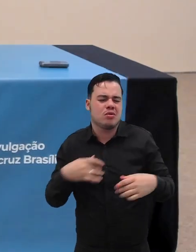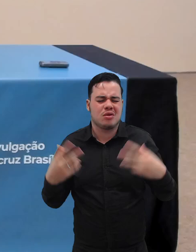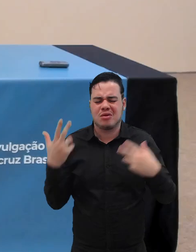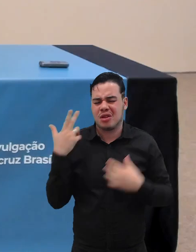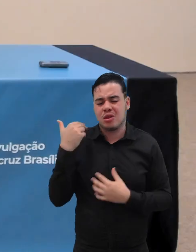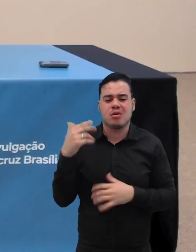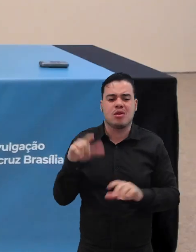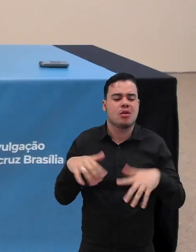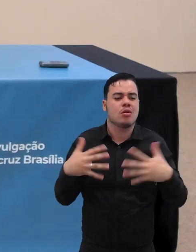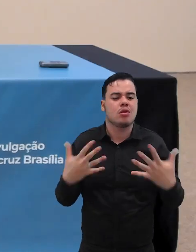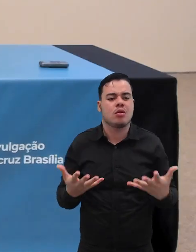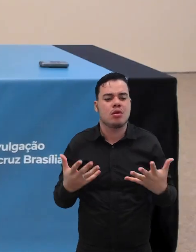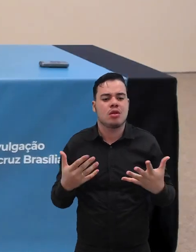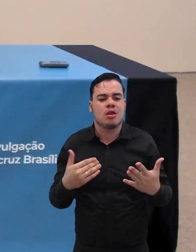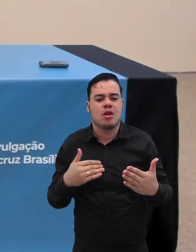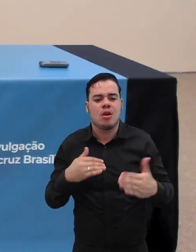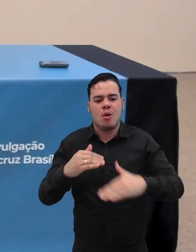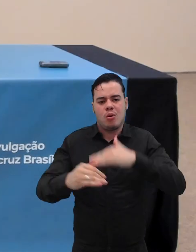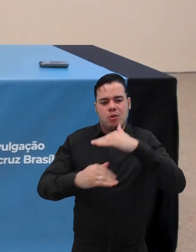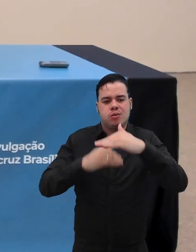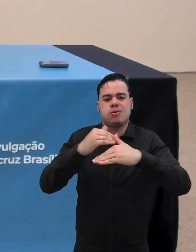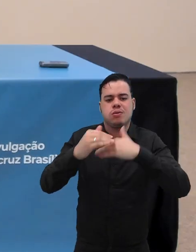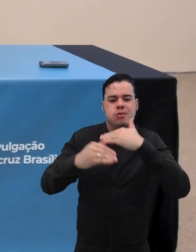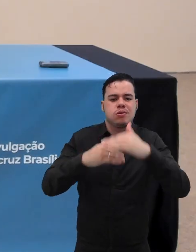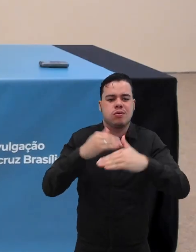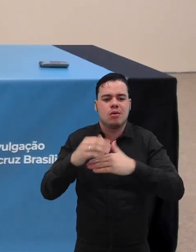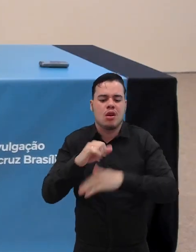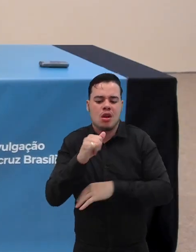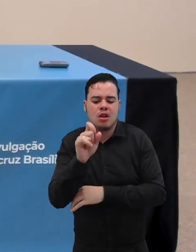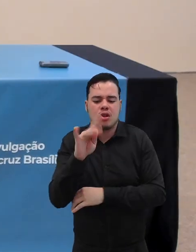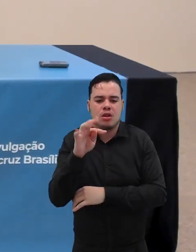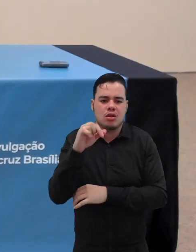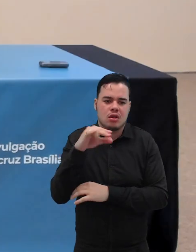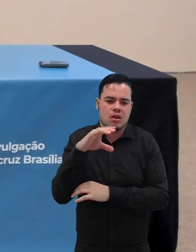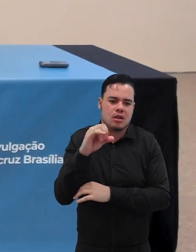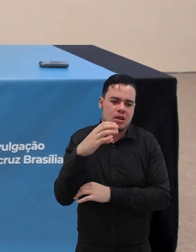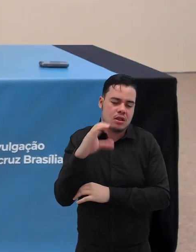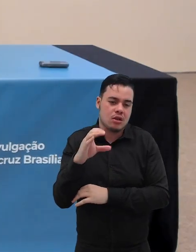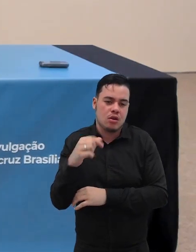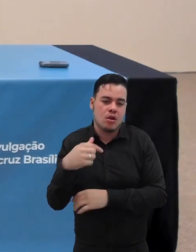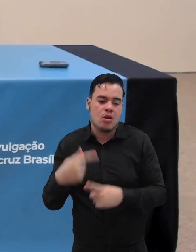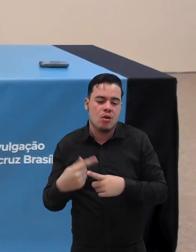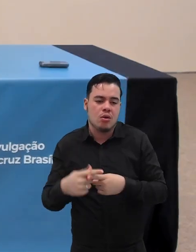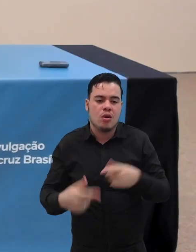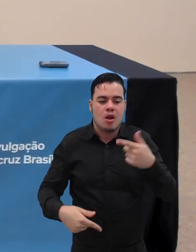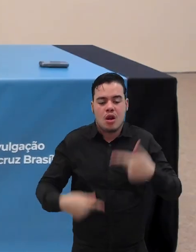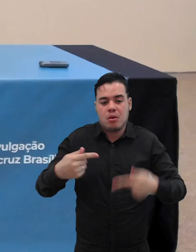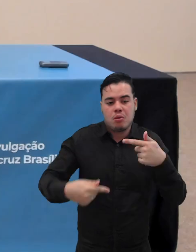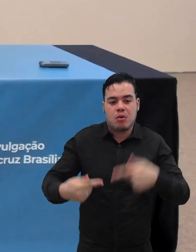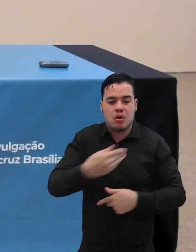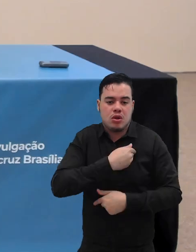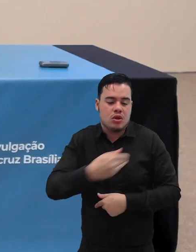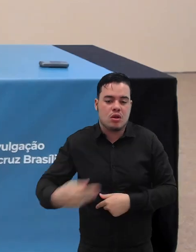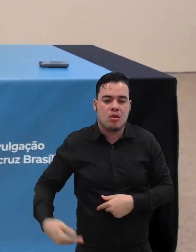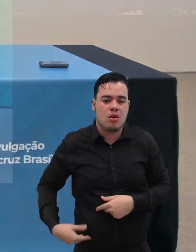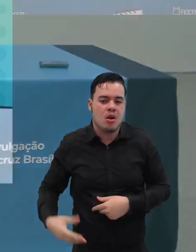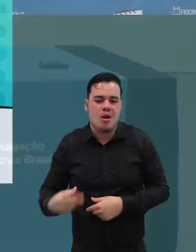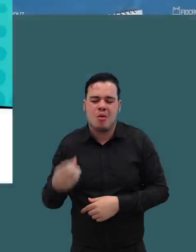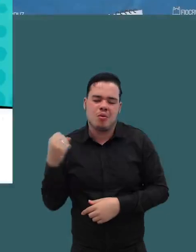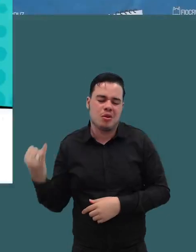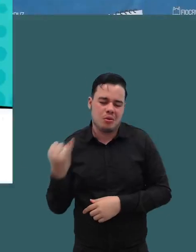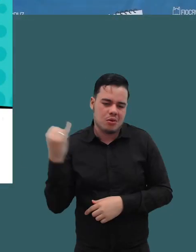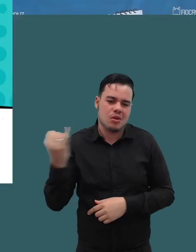orgânica, que gerasse institucionalização, porque em política pública, institucionalização é muito